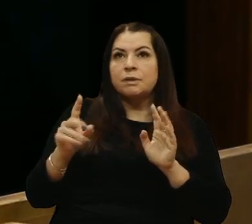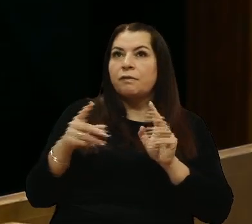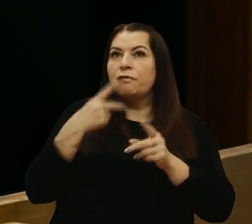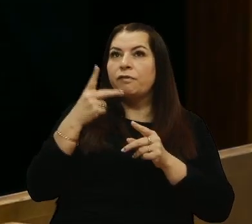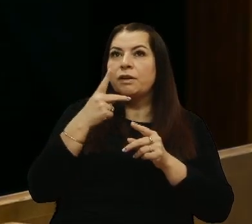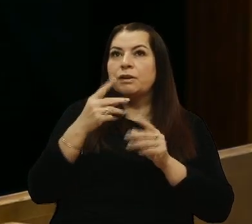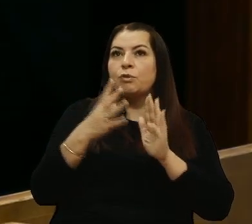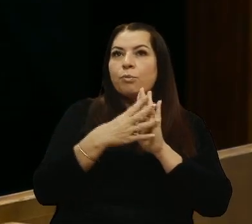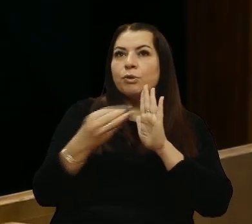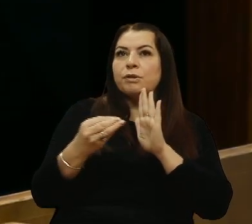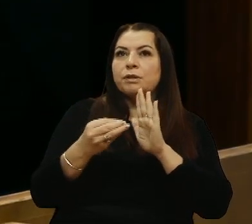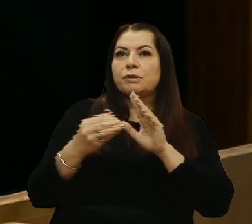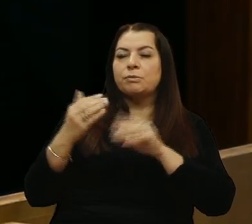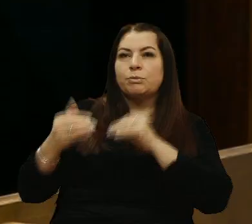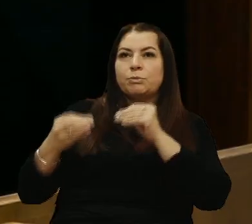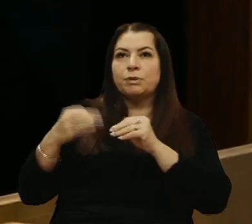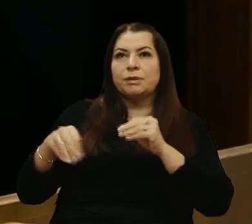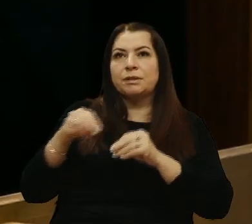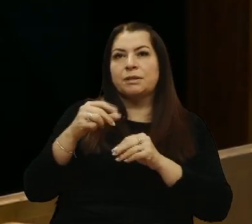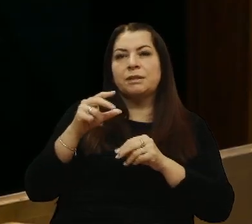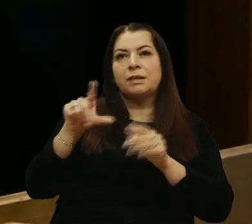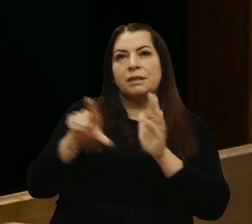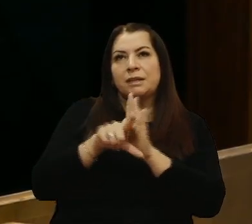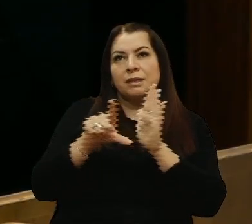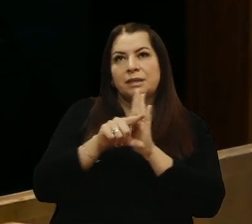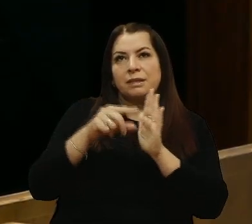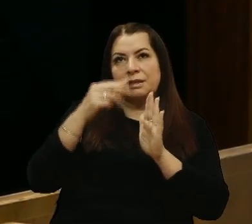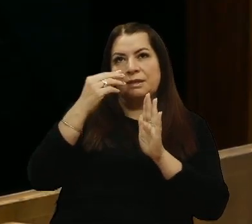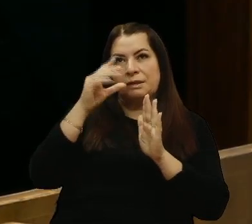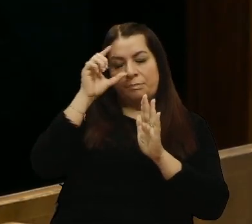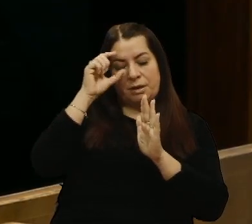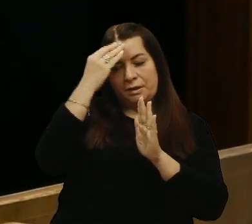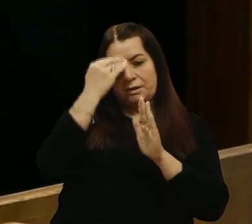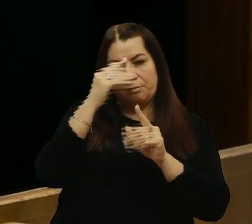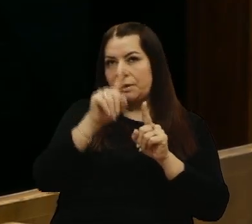o modelo de processamento da Lei Maria da Penha, com a apresentação